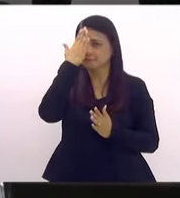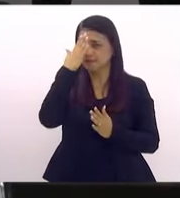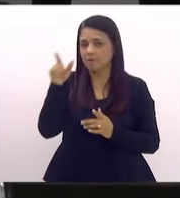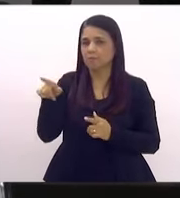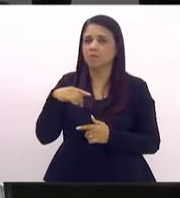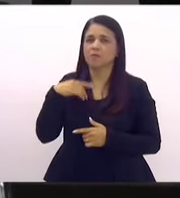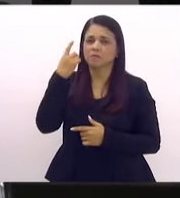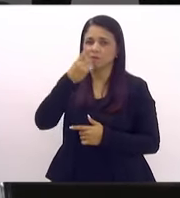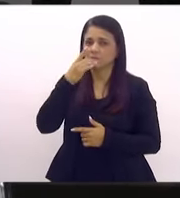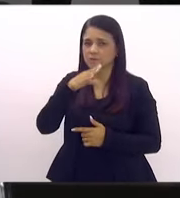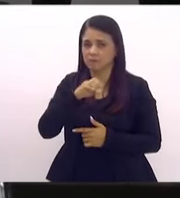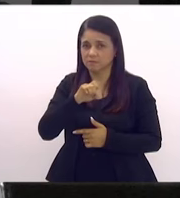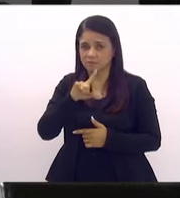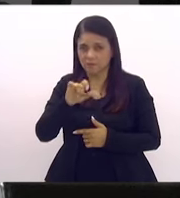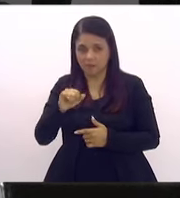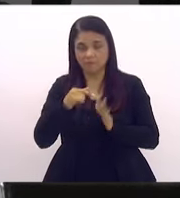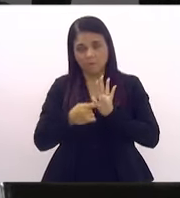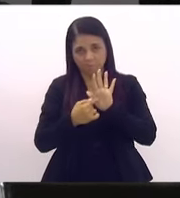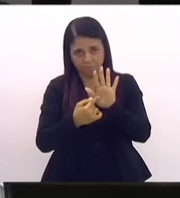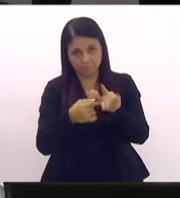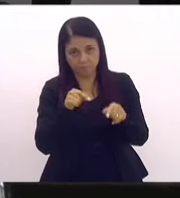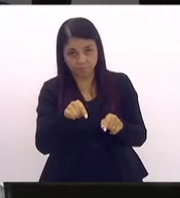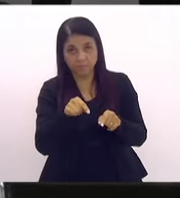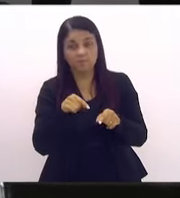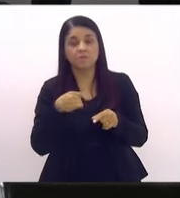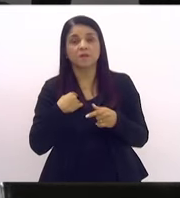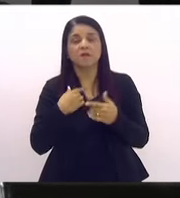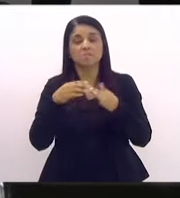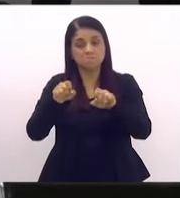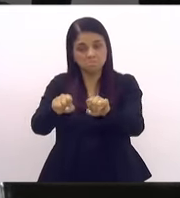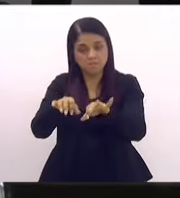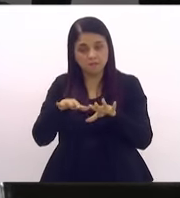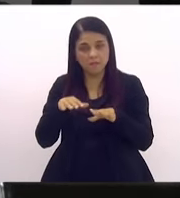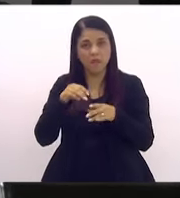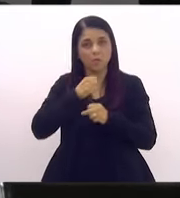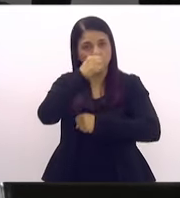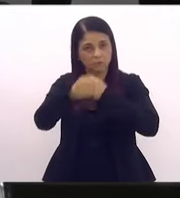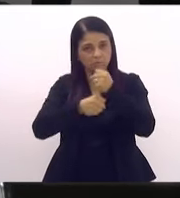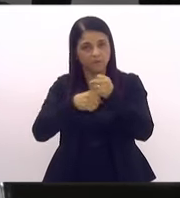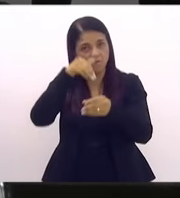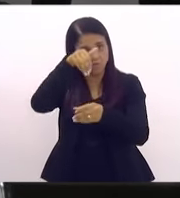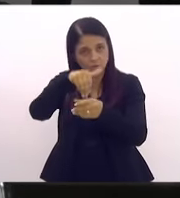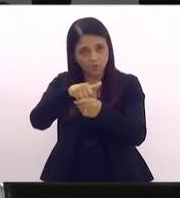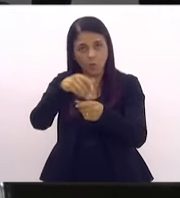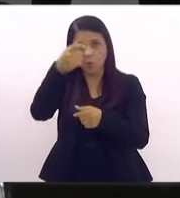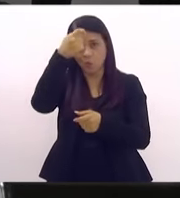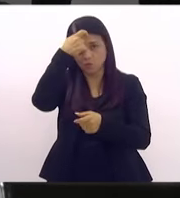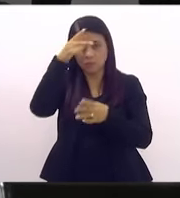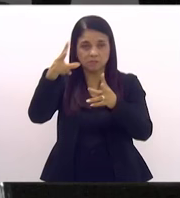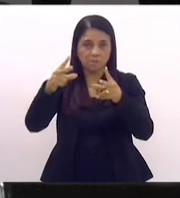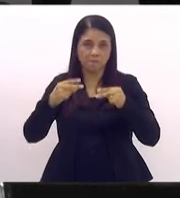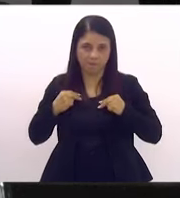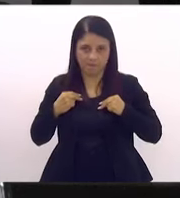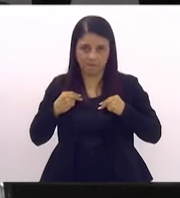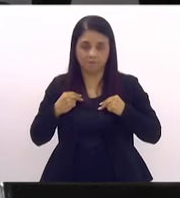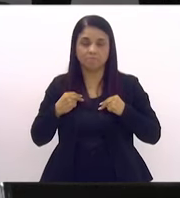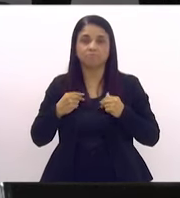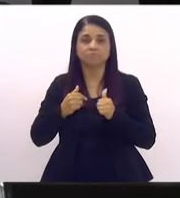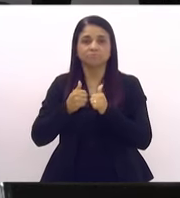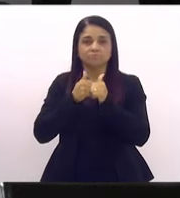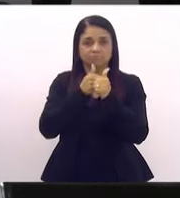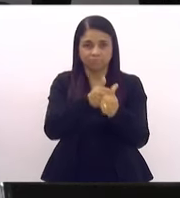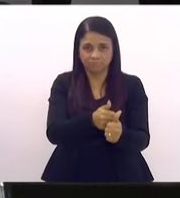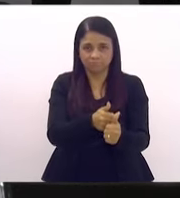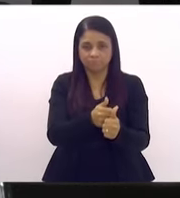deputada Célia vai fazer, para a gente poder, em plenário, votar com a consciência do mérito. Estou